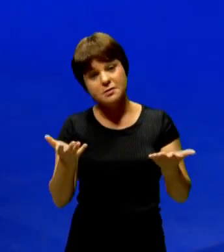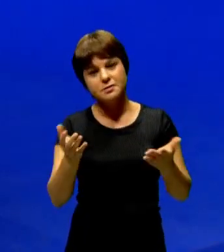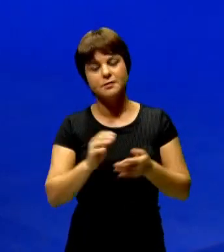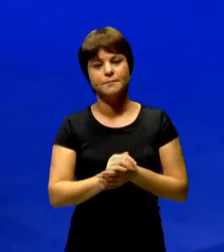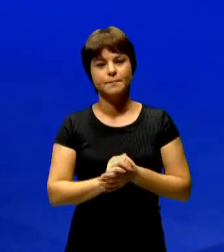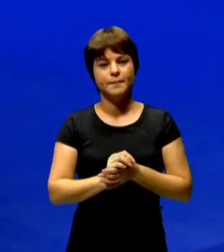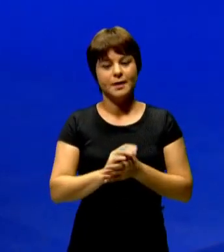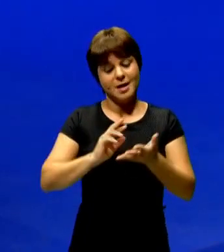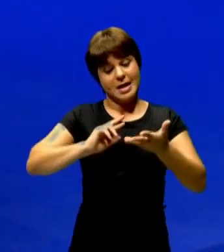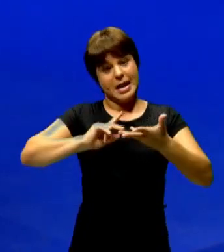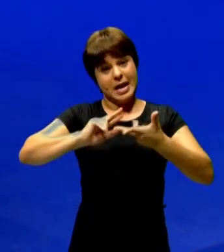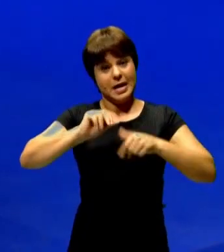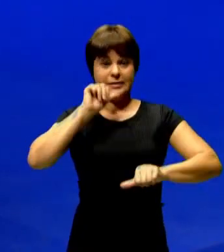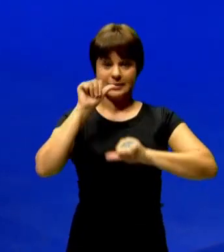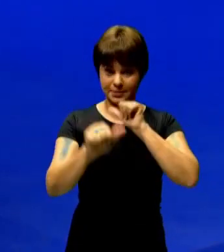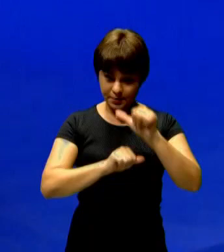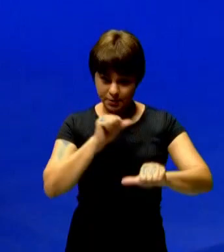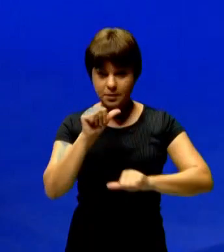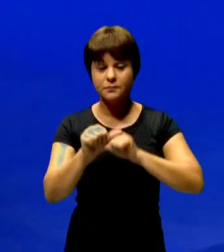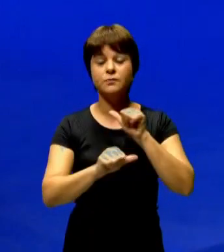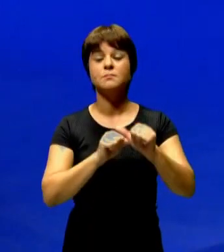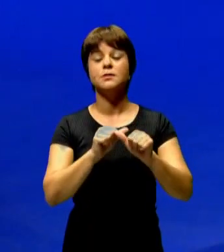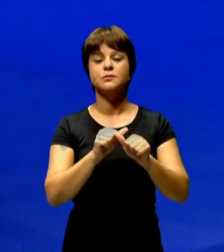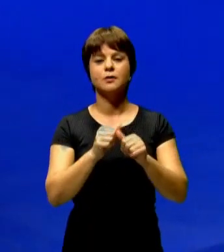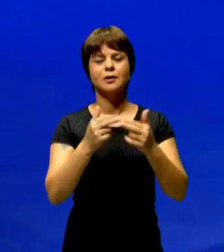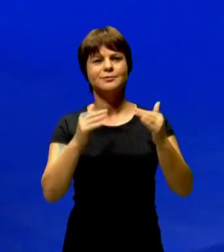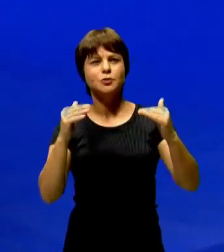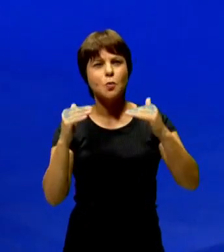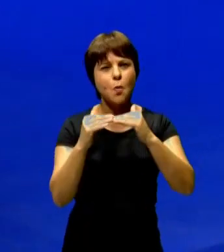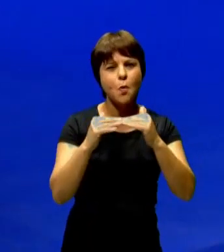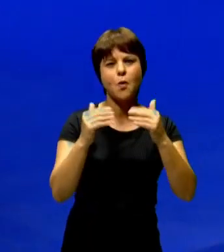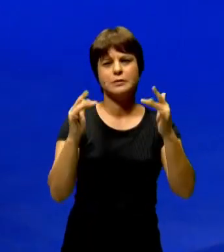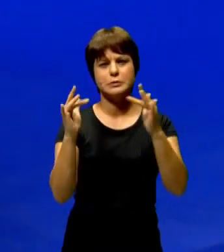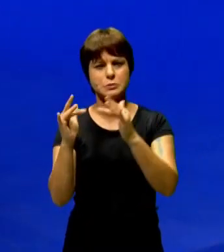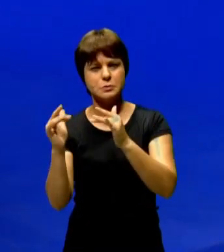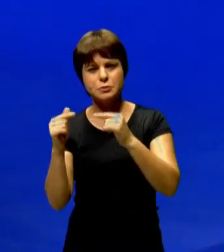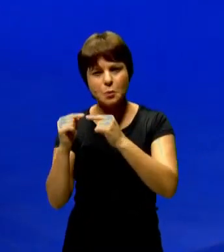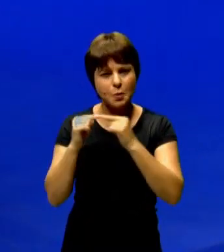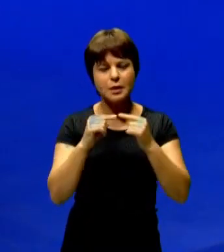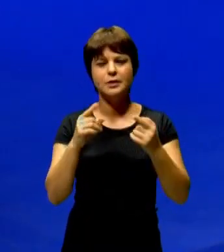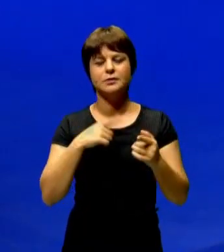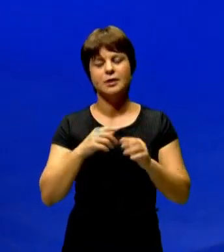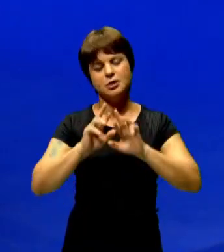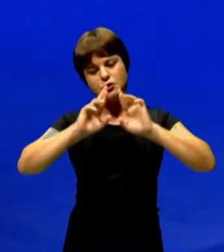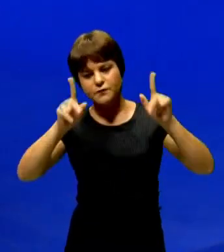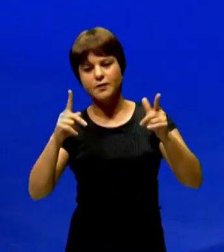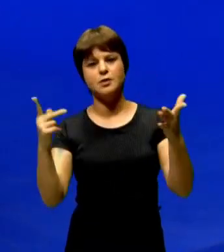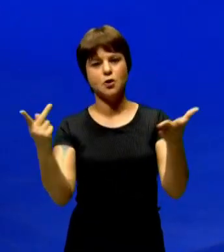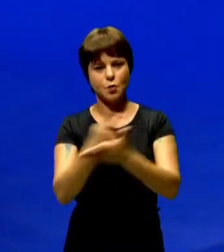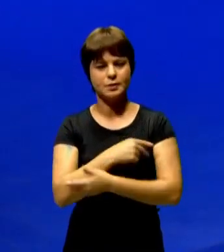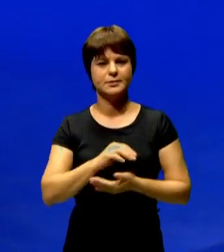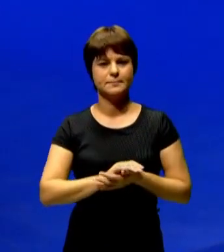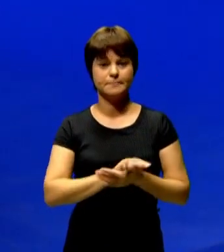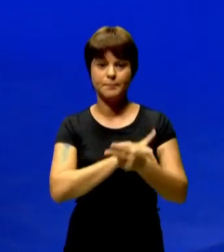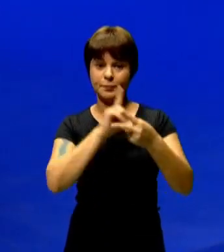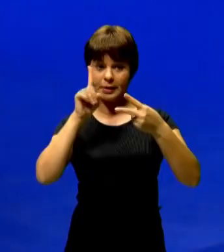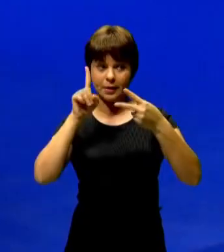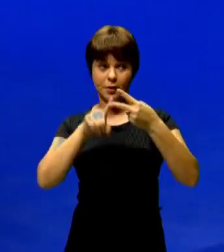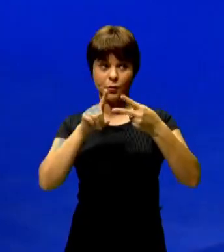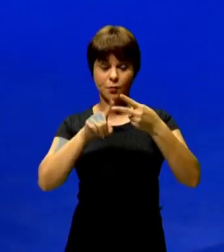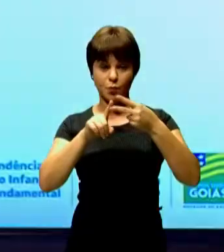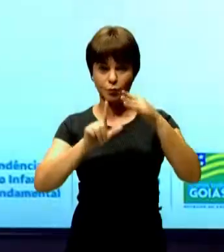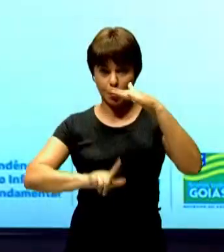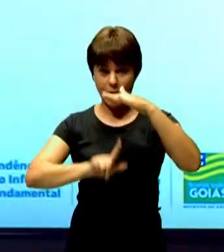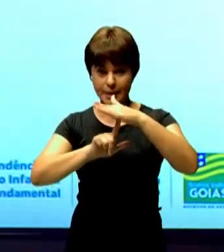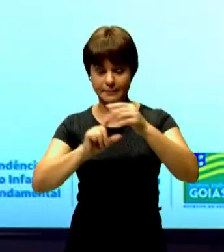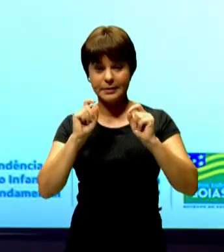Essa série de transformações, essas séries de contatos vão produzir diversos outros fenômenos. Um outro tipo de limite